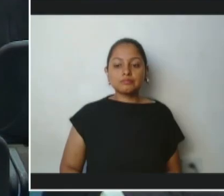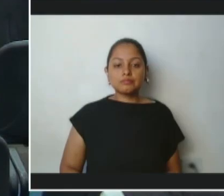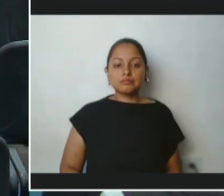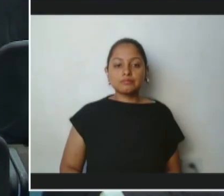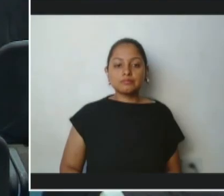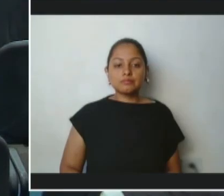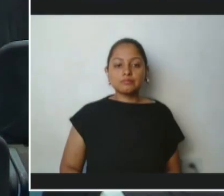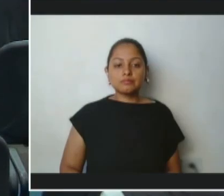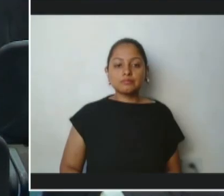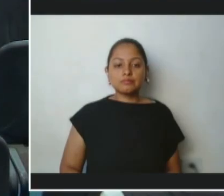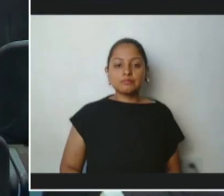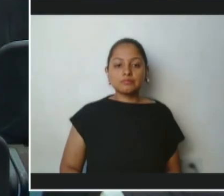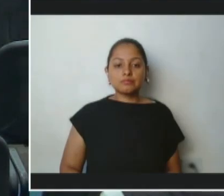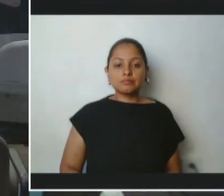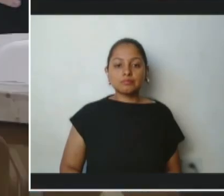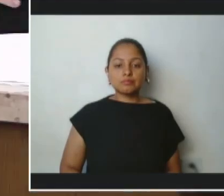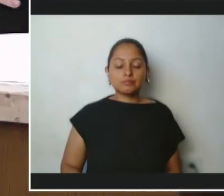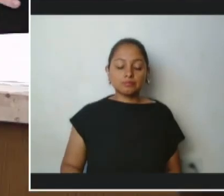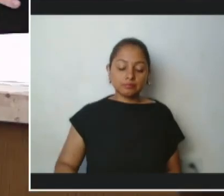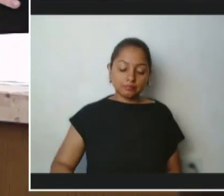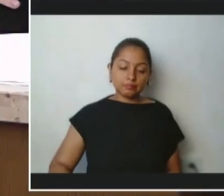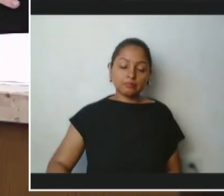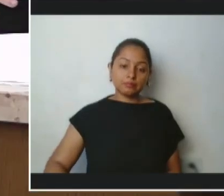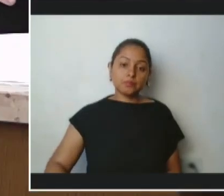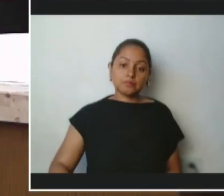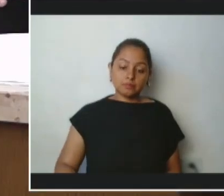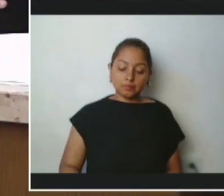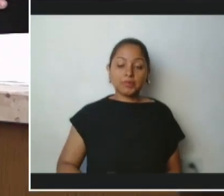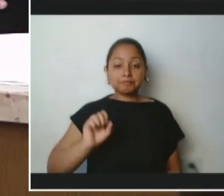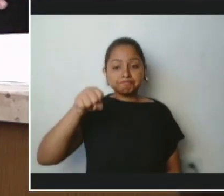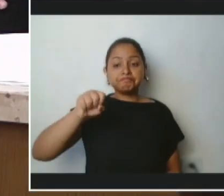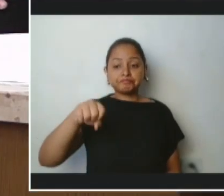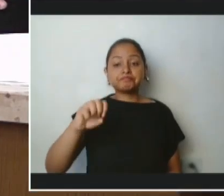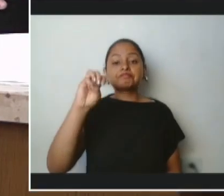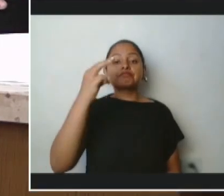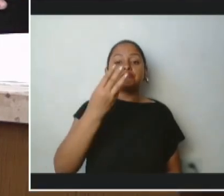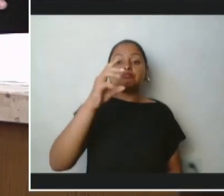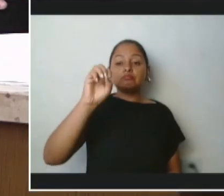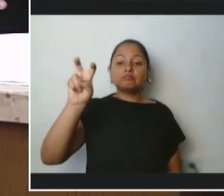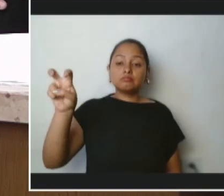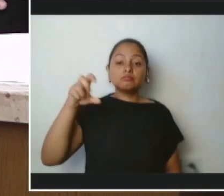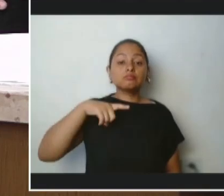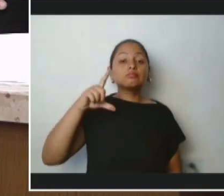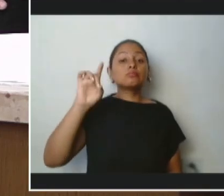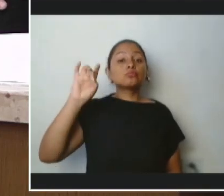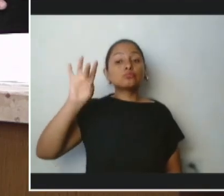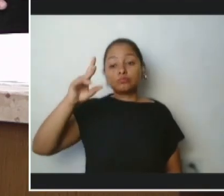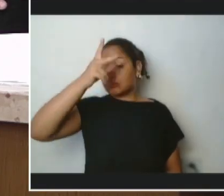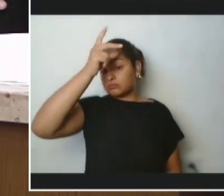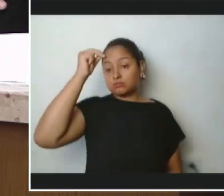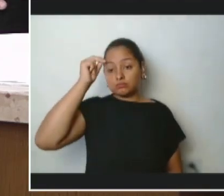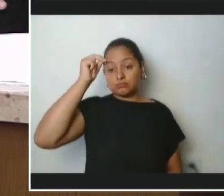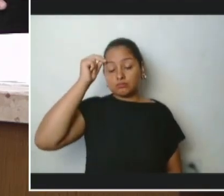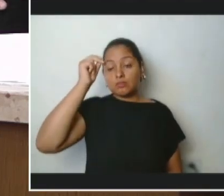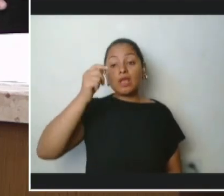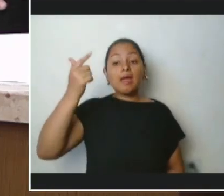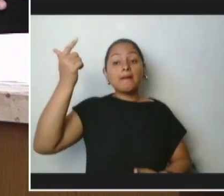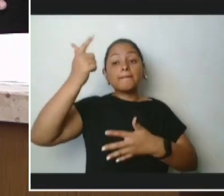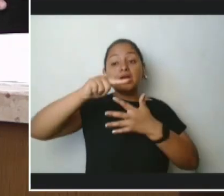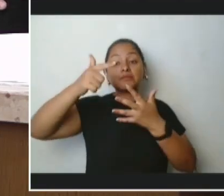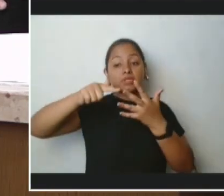Sim, os 305 é só da prefeitura. Aí as demais entidades compõem